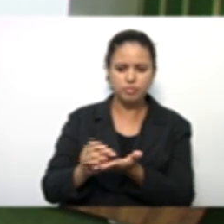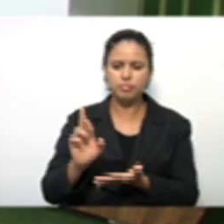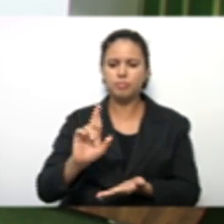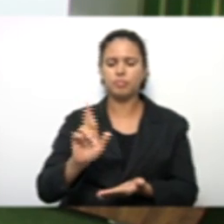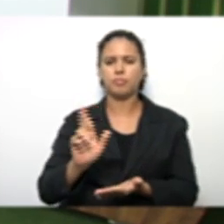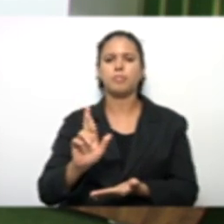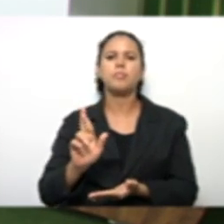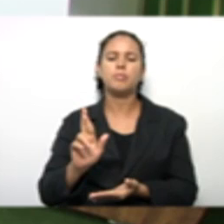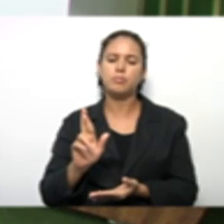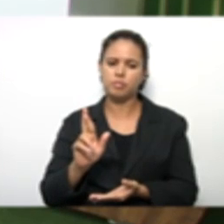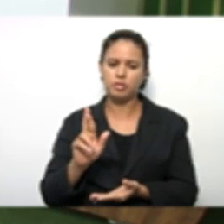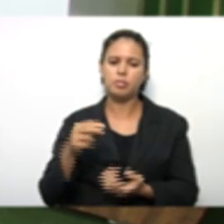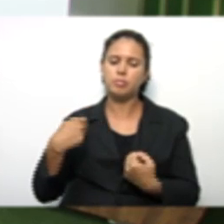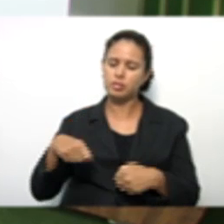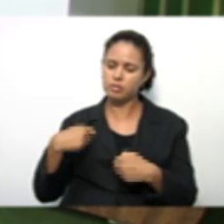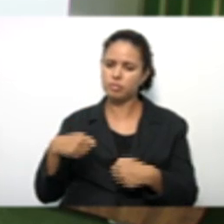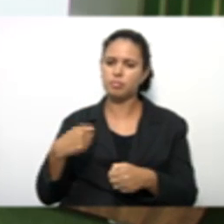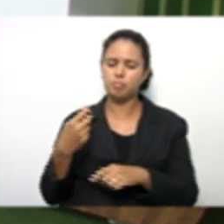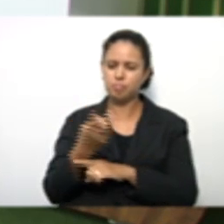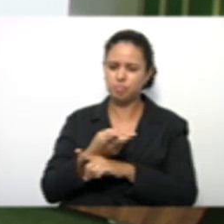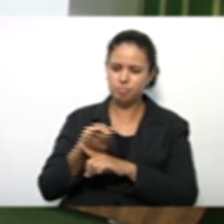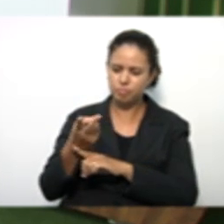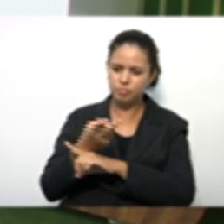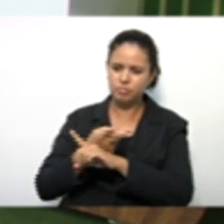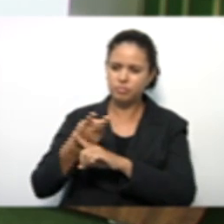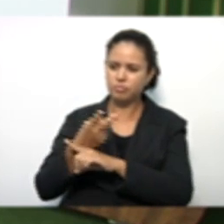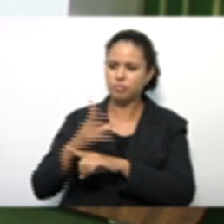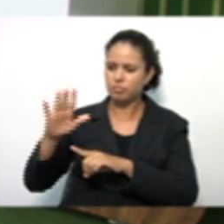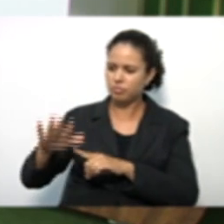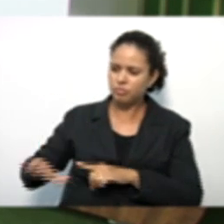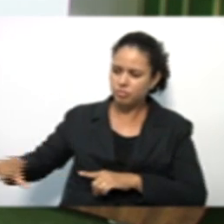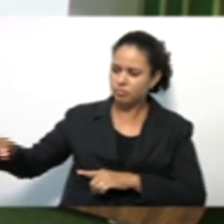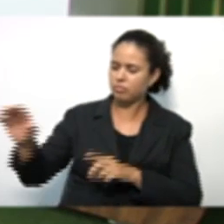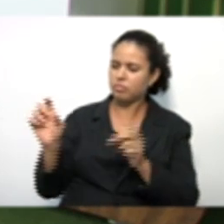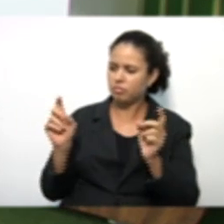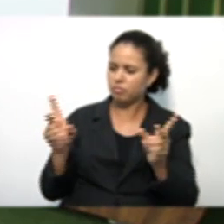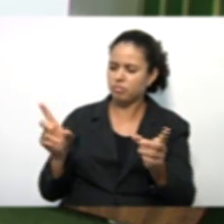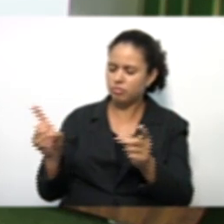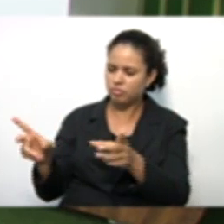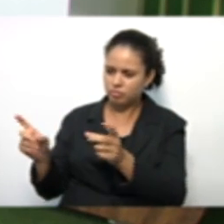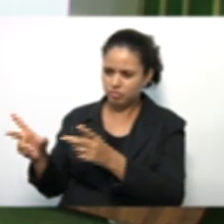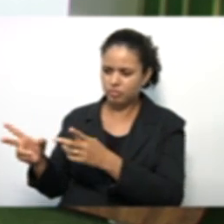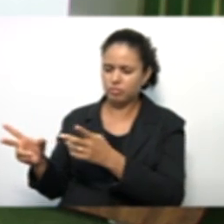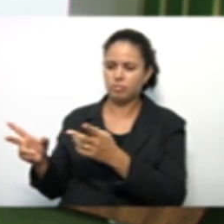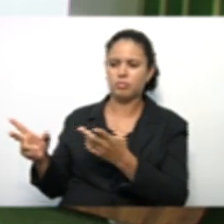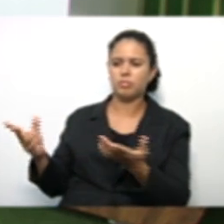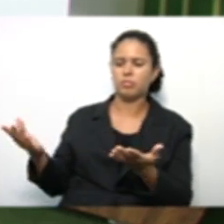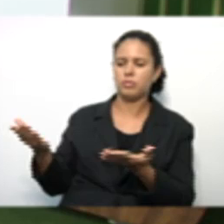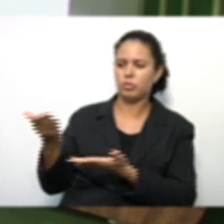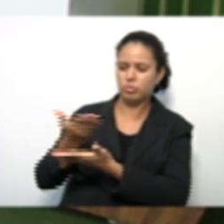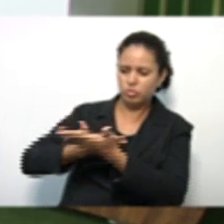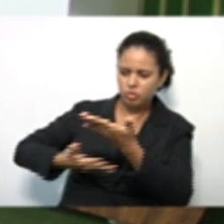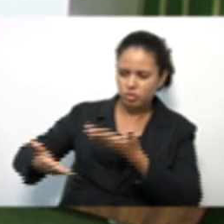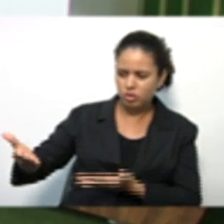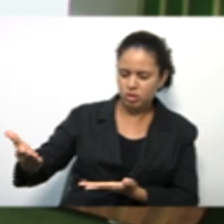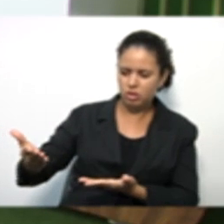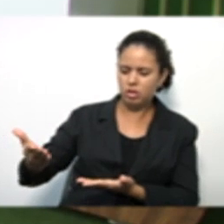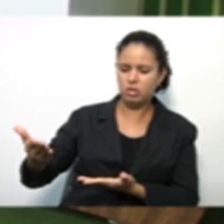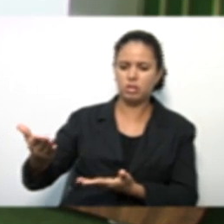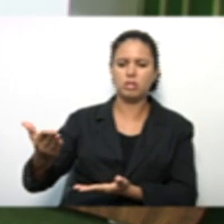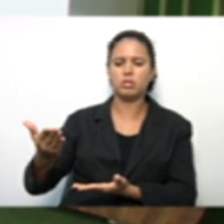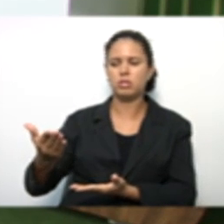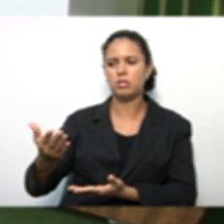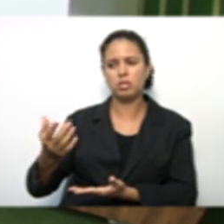Então, você tem que buscar junto ao mercado, né? No caso, se você não tem um parâmetro, muitas vezes na